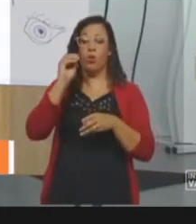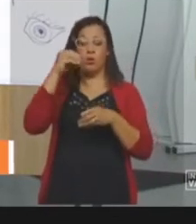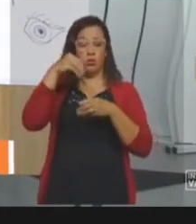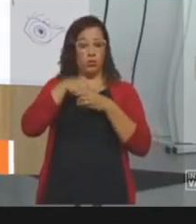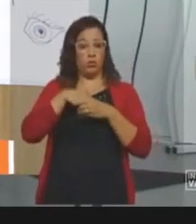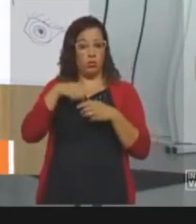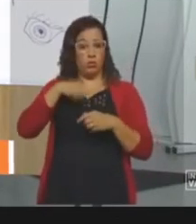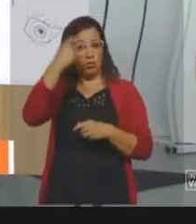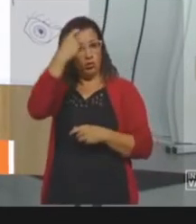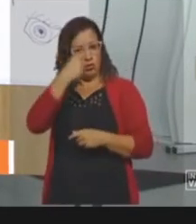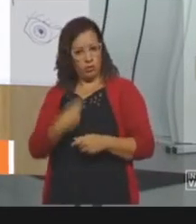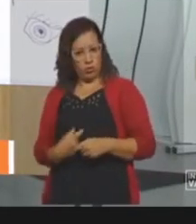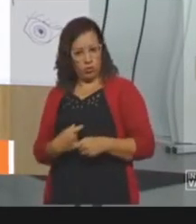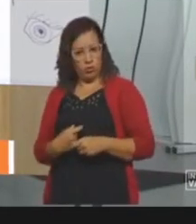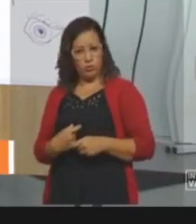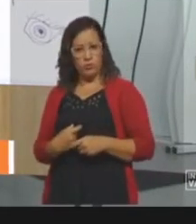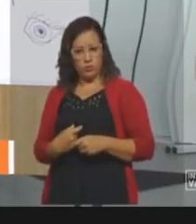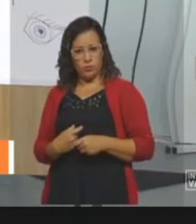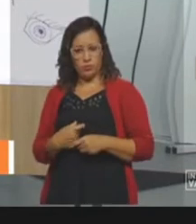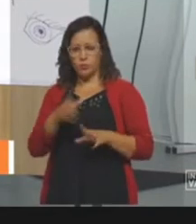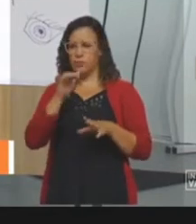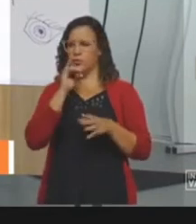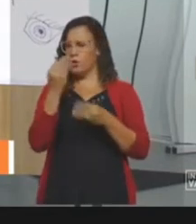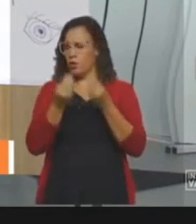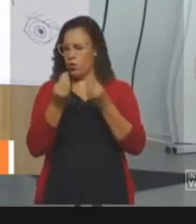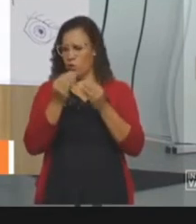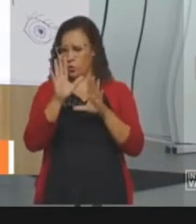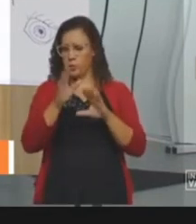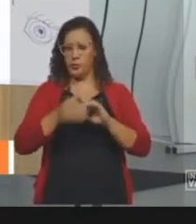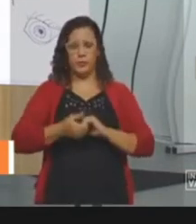paciente. Vamos ver um pouco mais como é que isso funciona.